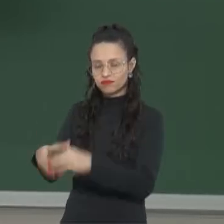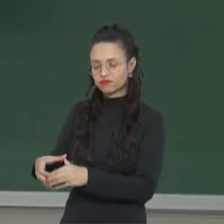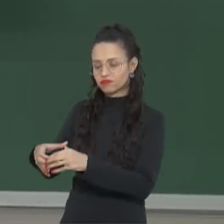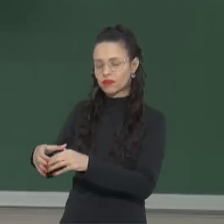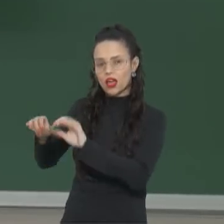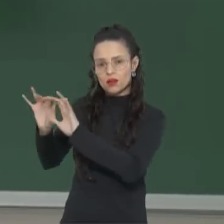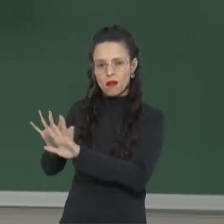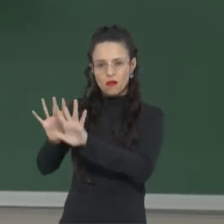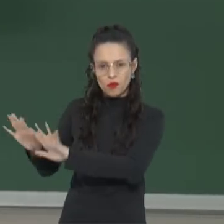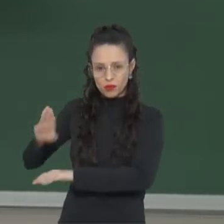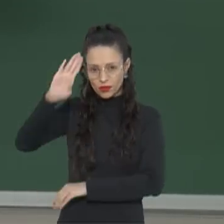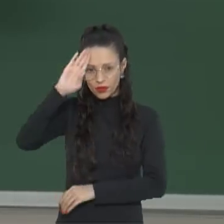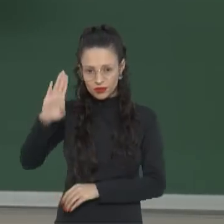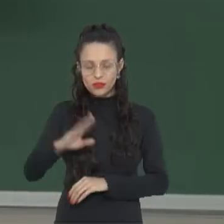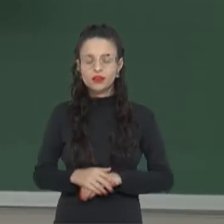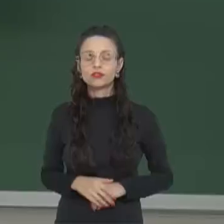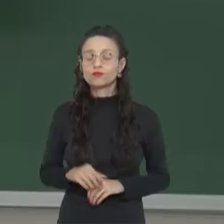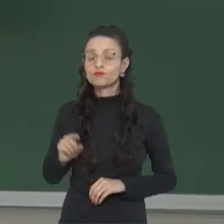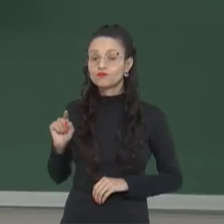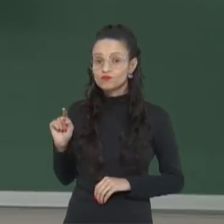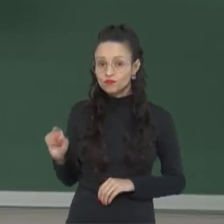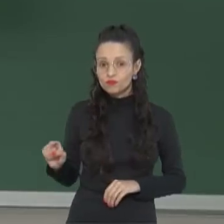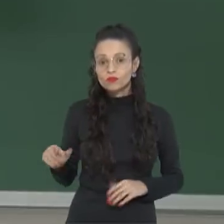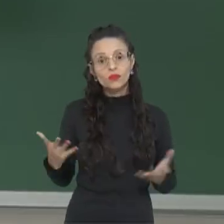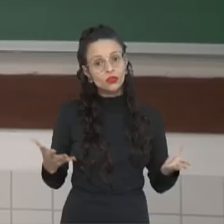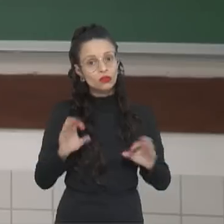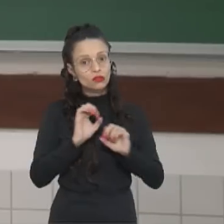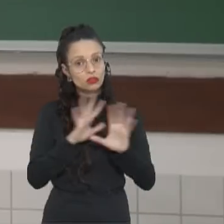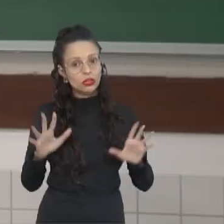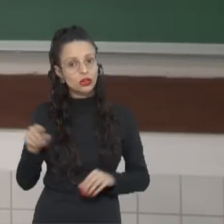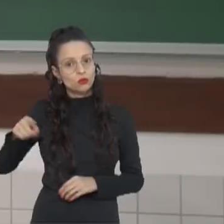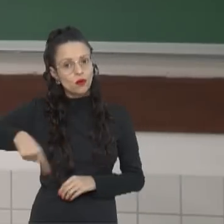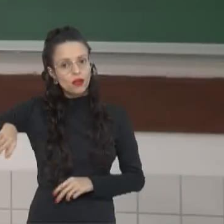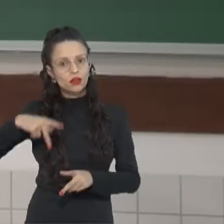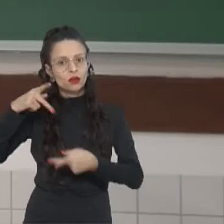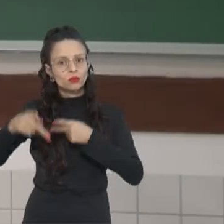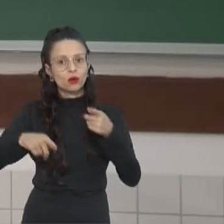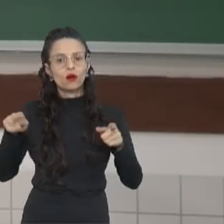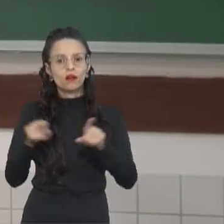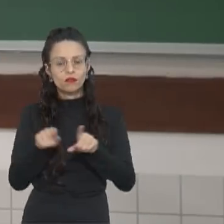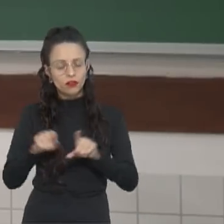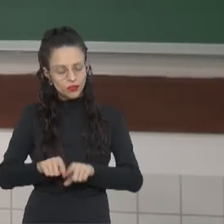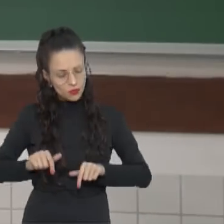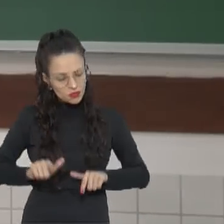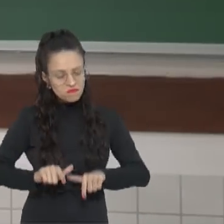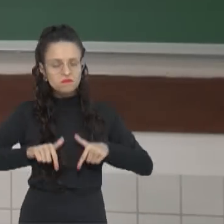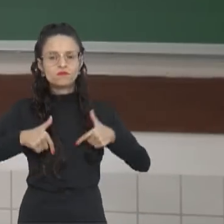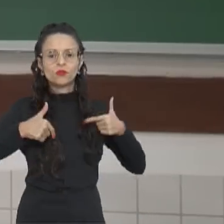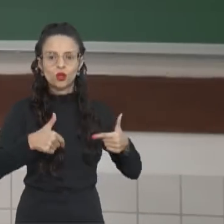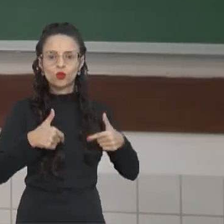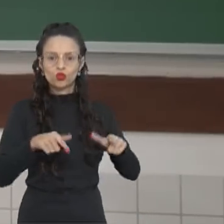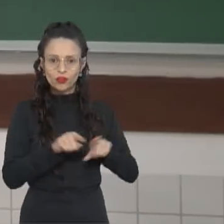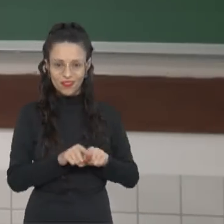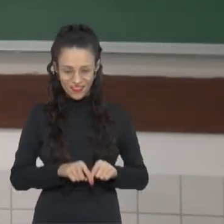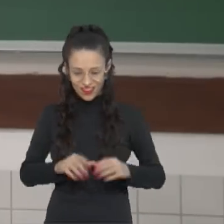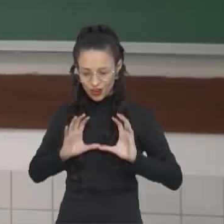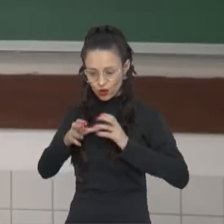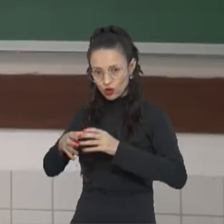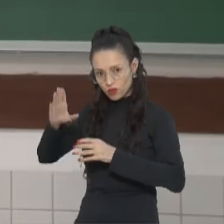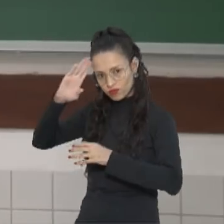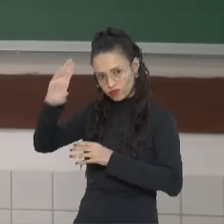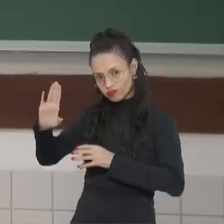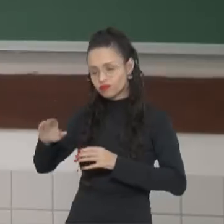da intransigência do governo português, claro, os colonizados também se armaram. Então você tem a presença do exército e